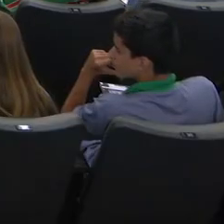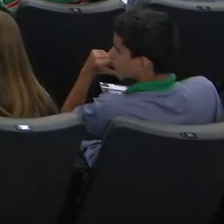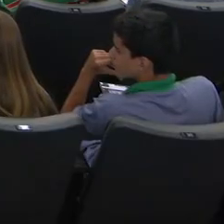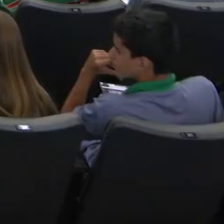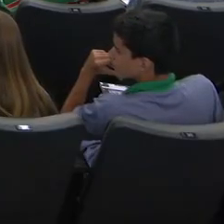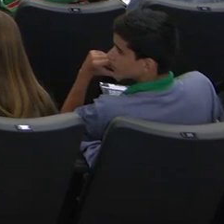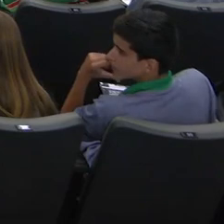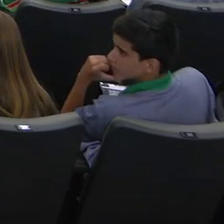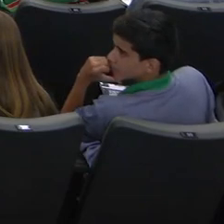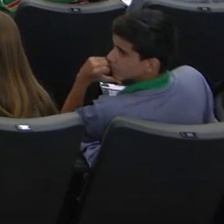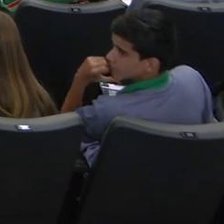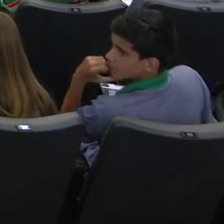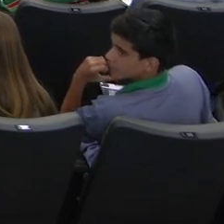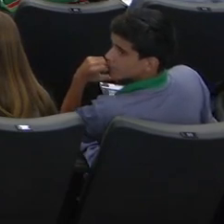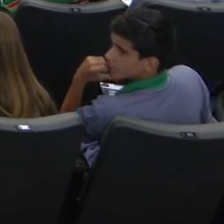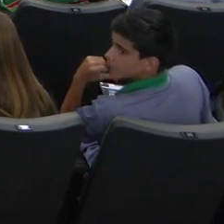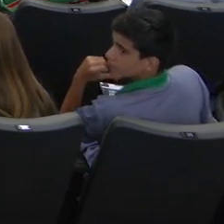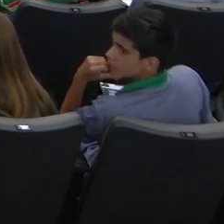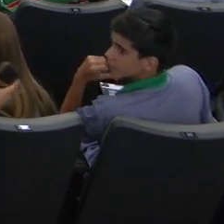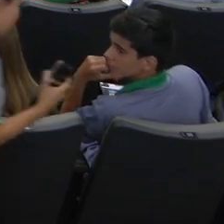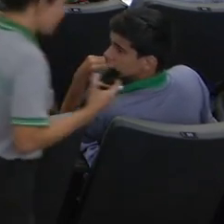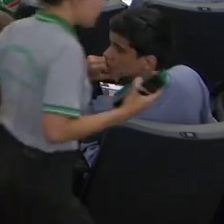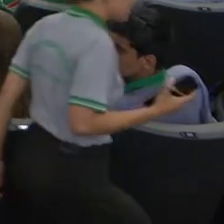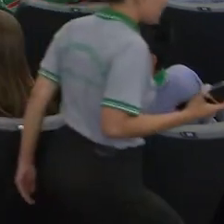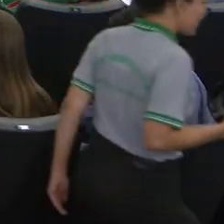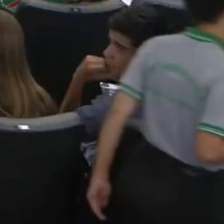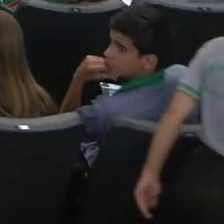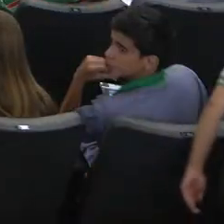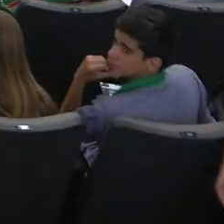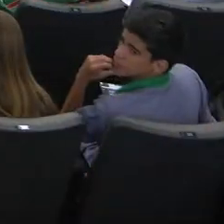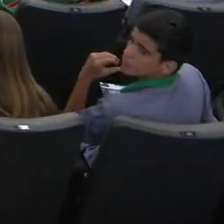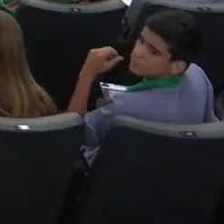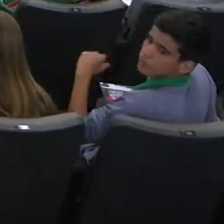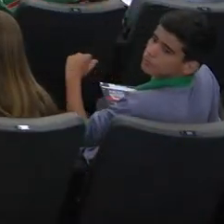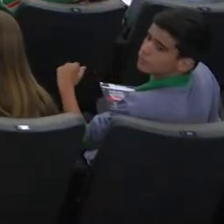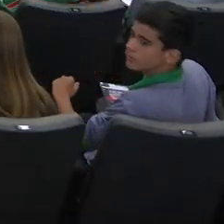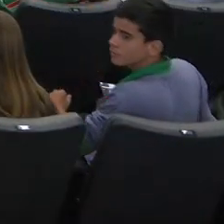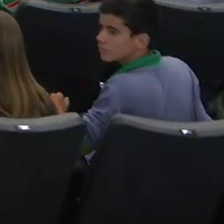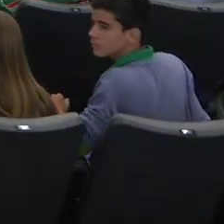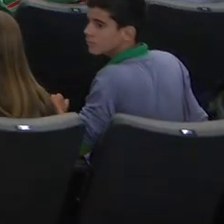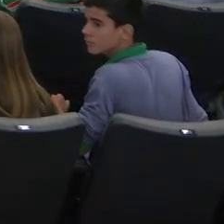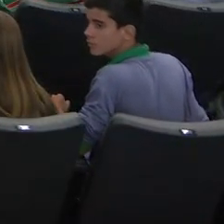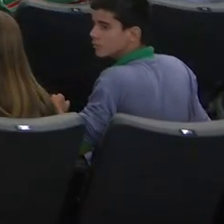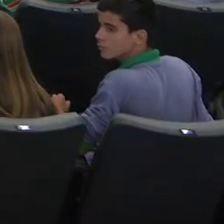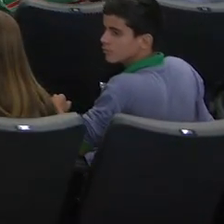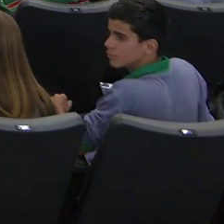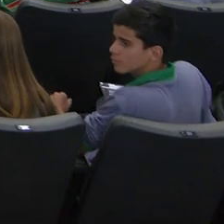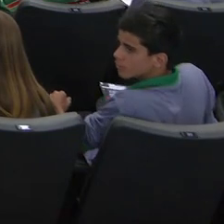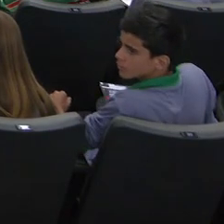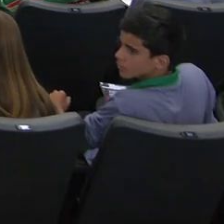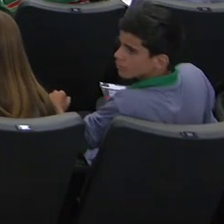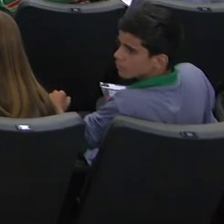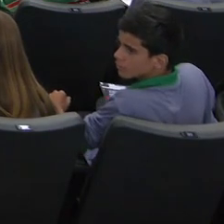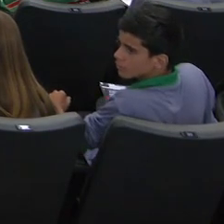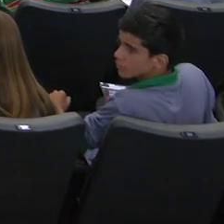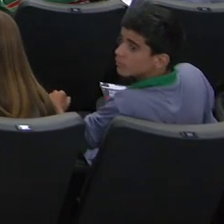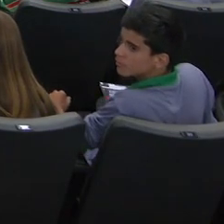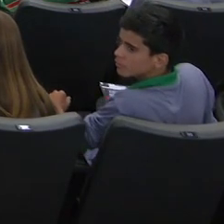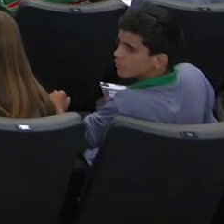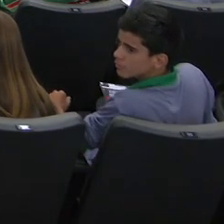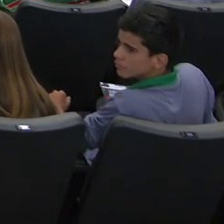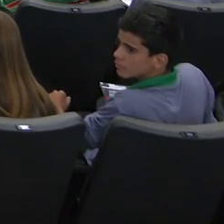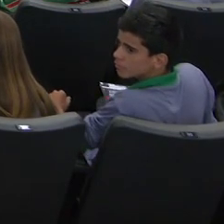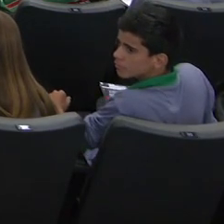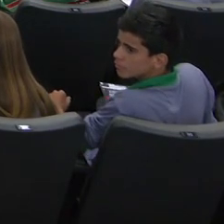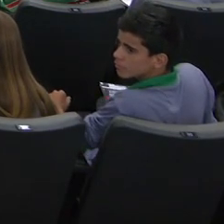senhora Maria Isabel antones Rocha professora da Universidade Federal de Minas Gerais UFMG a faculdade de